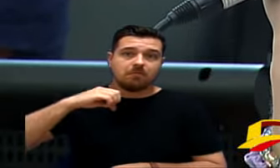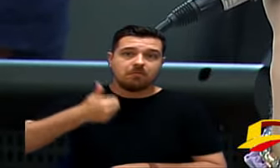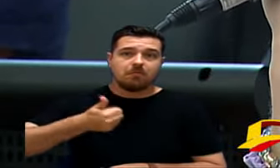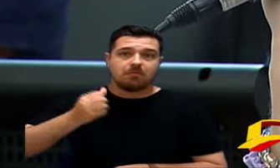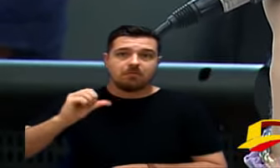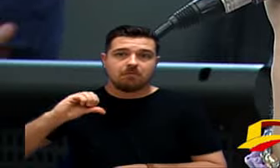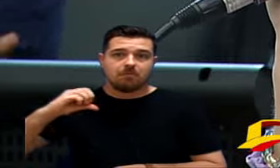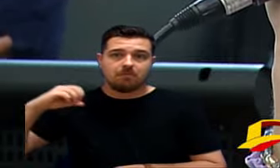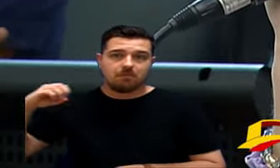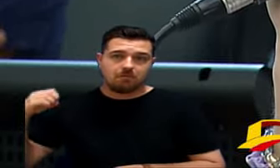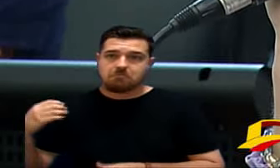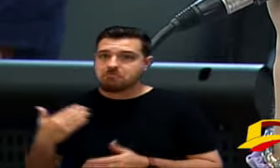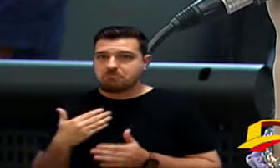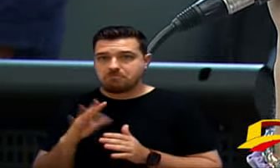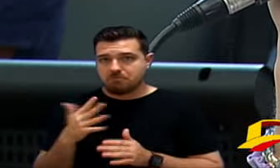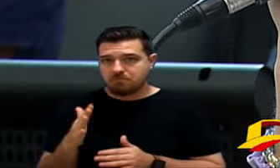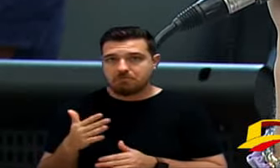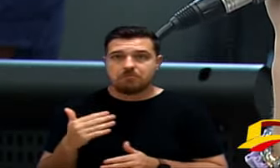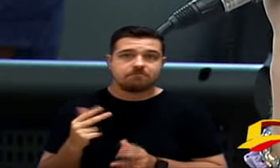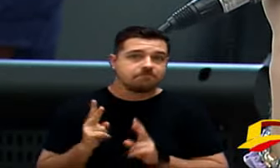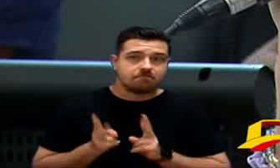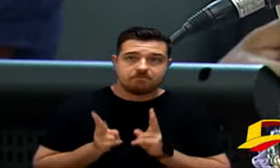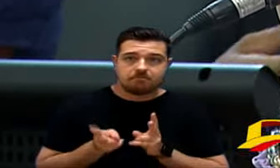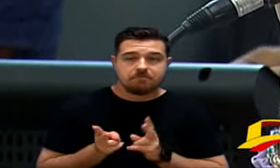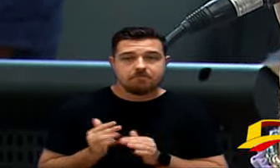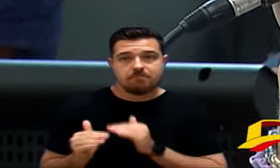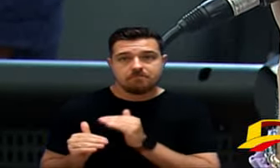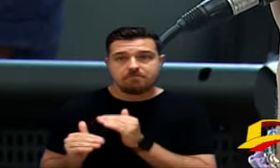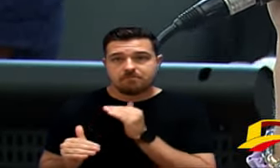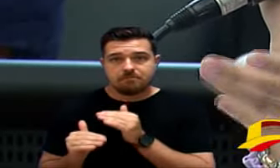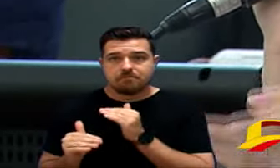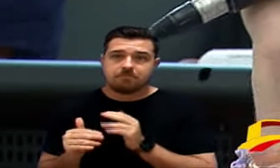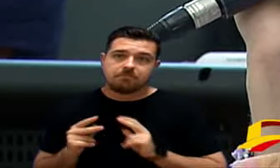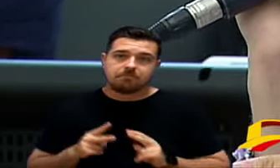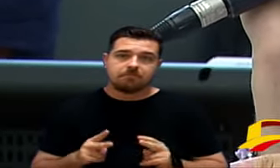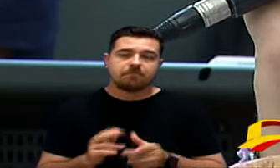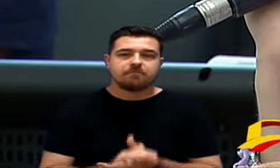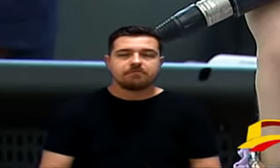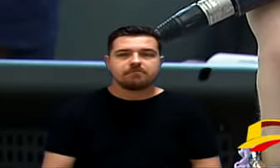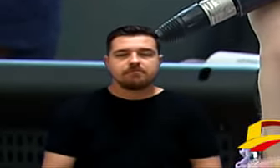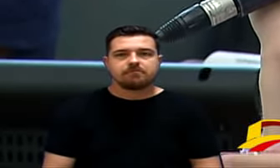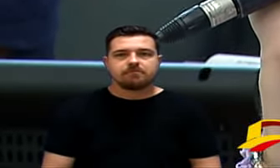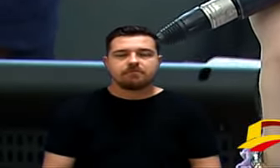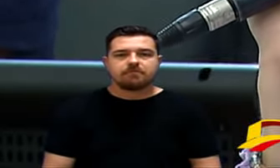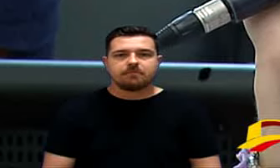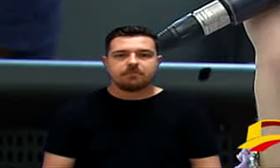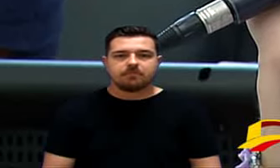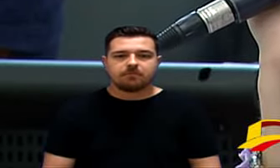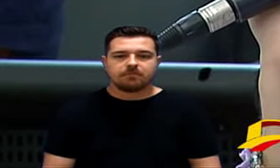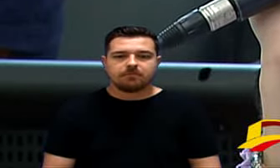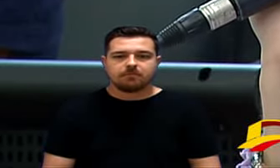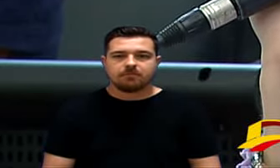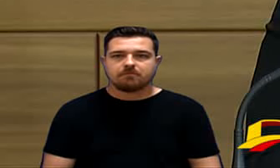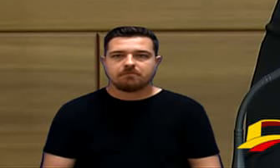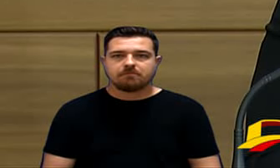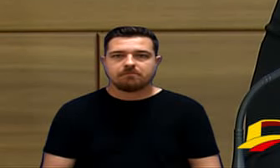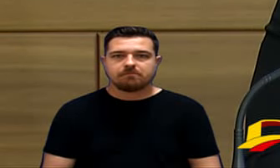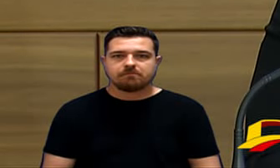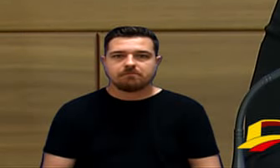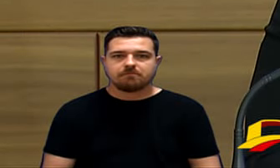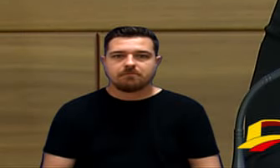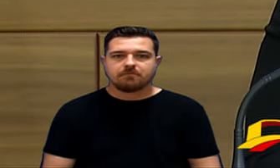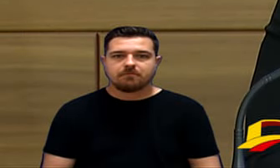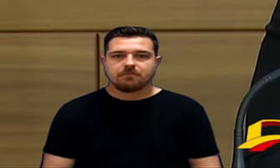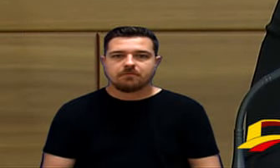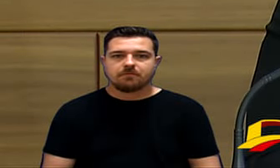e ainda hoje continuam no mesmo número né com a mesma não sei como qual que seria o nome mais adequado cargo né é